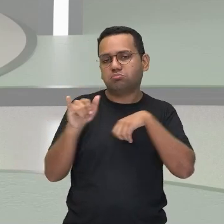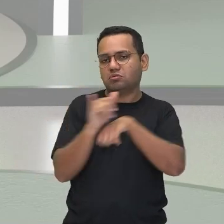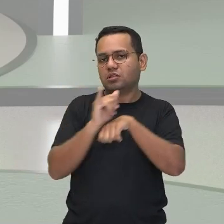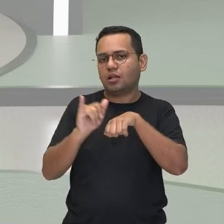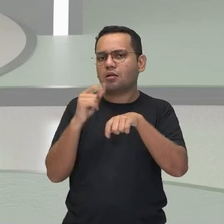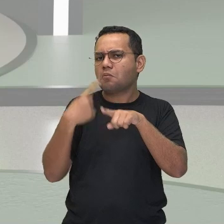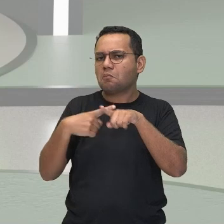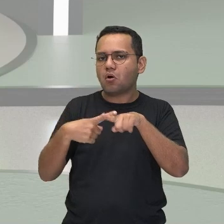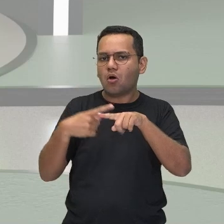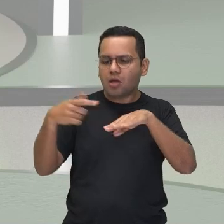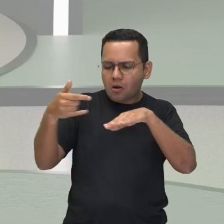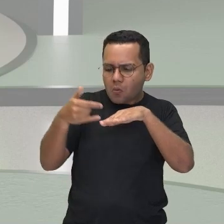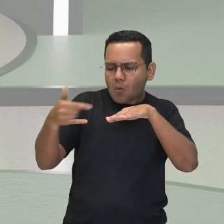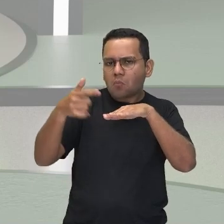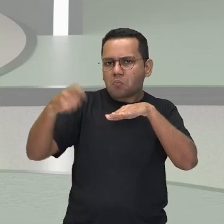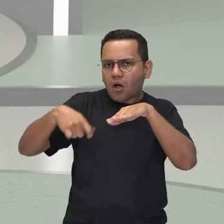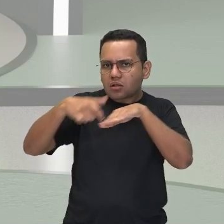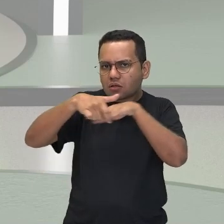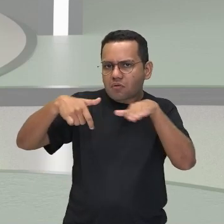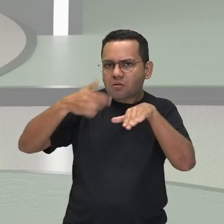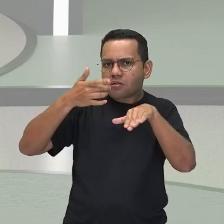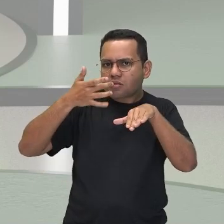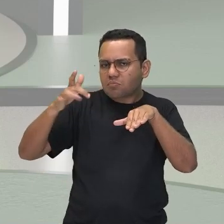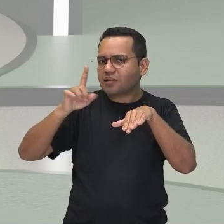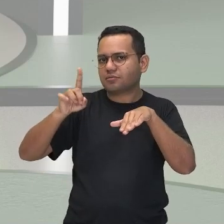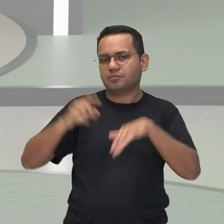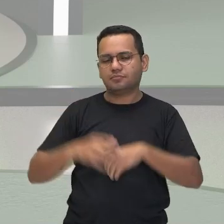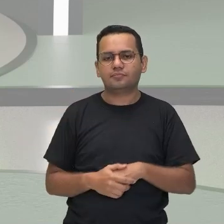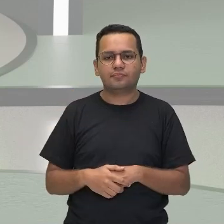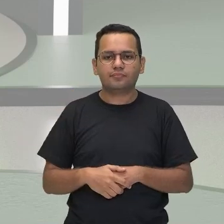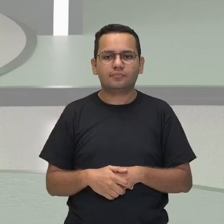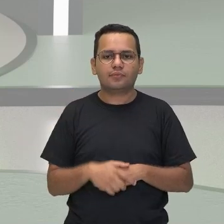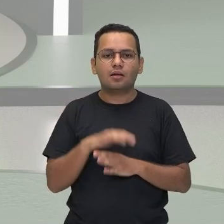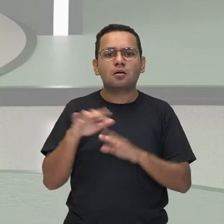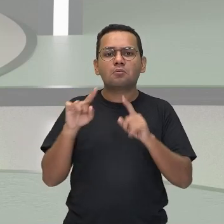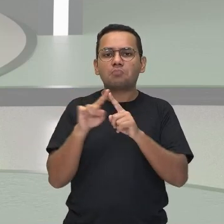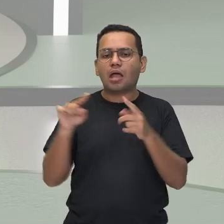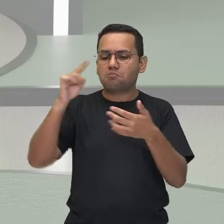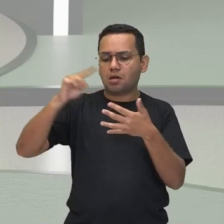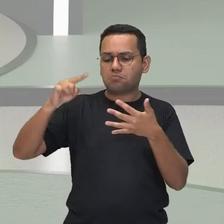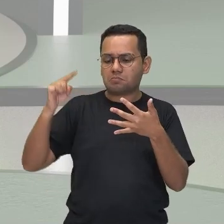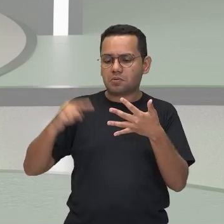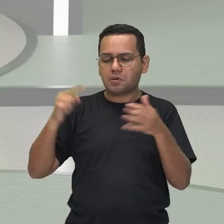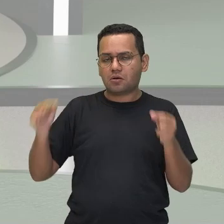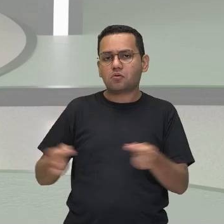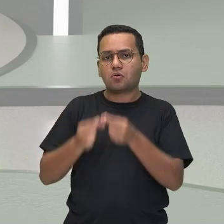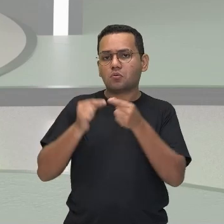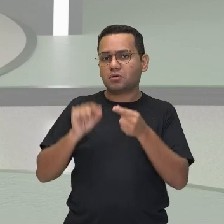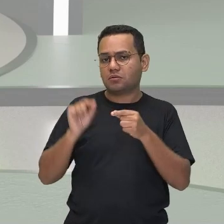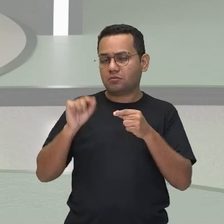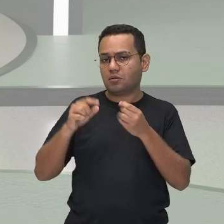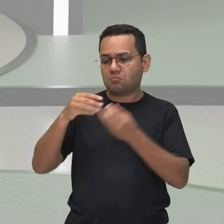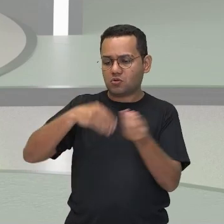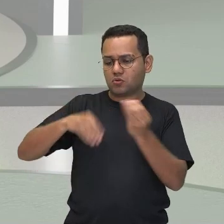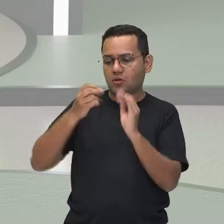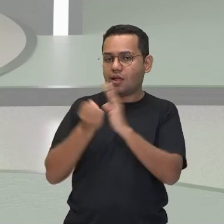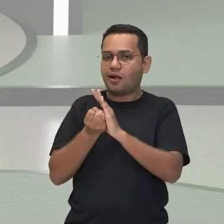material, tá bom? Então esses tipos foram os tipos de separação empregados nos tipos de